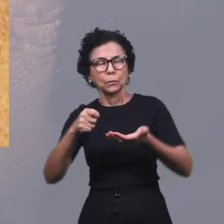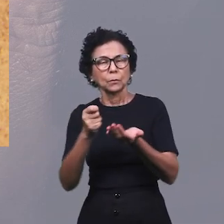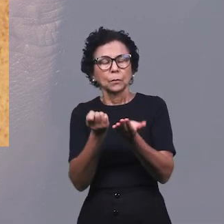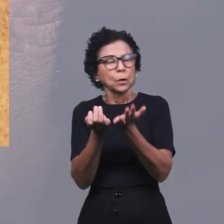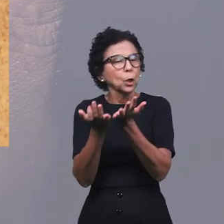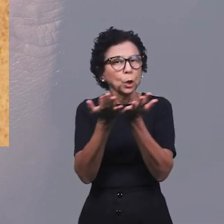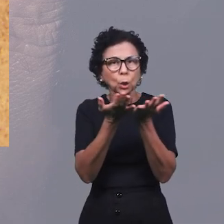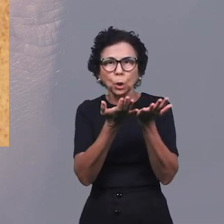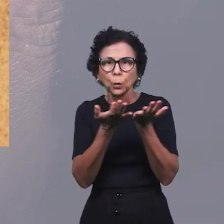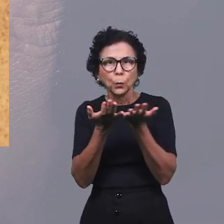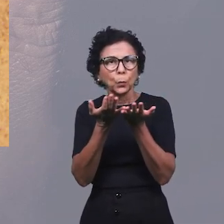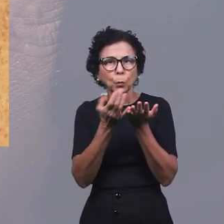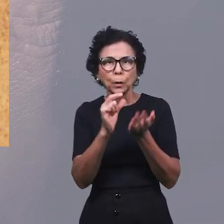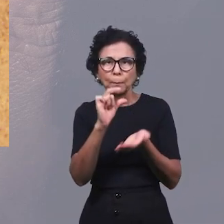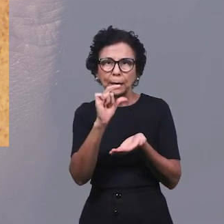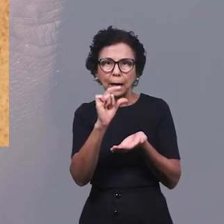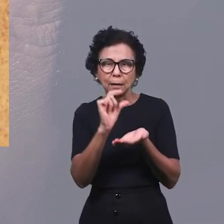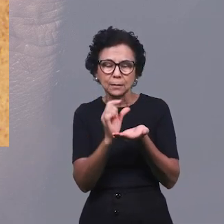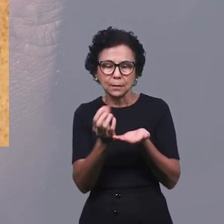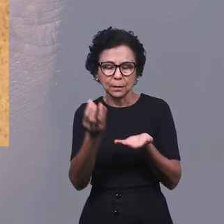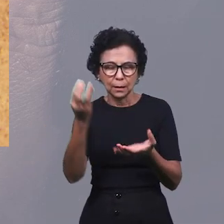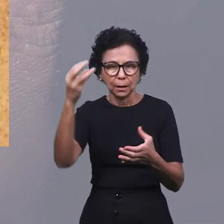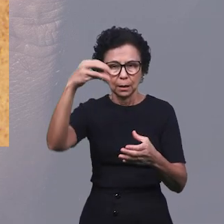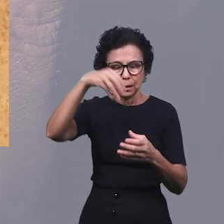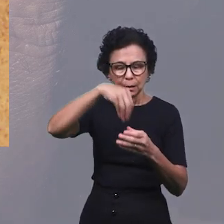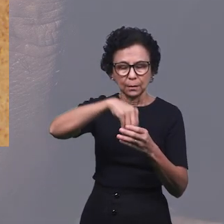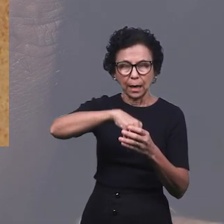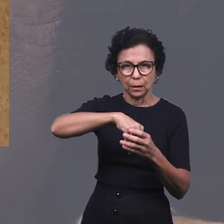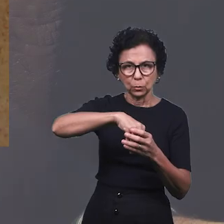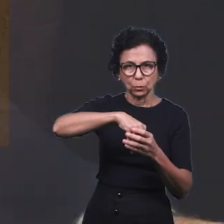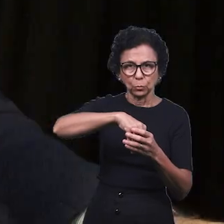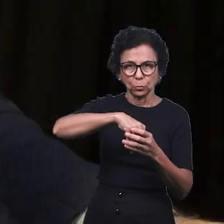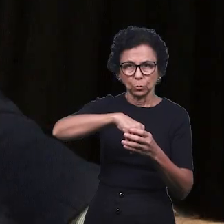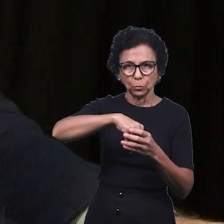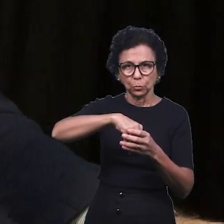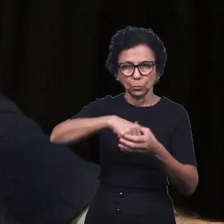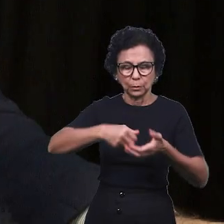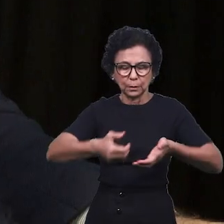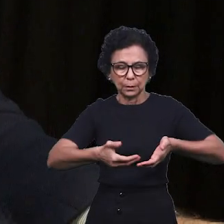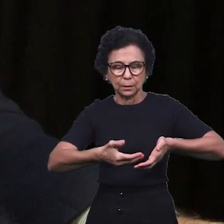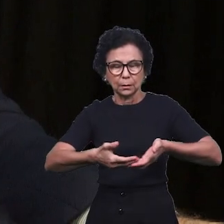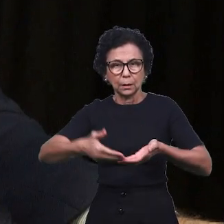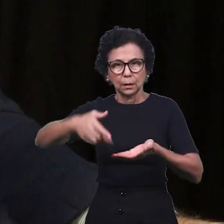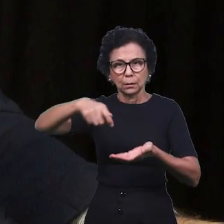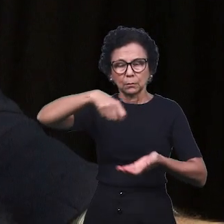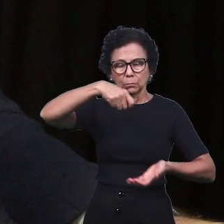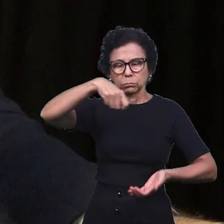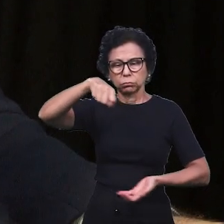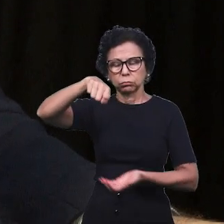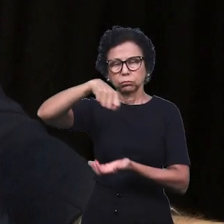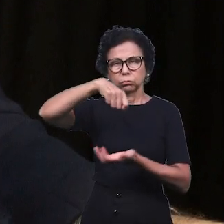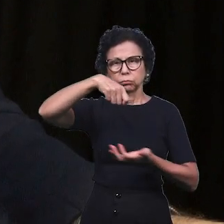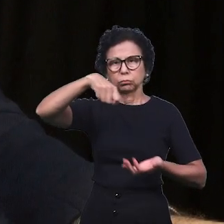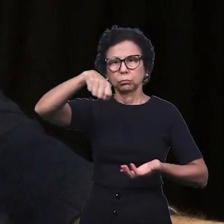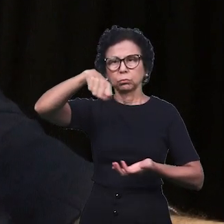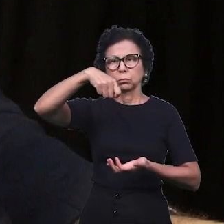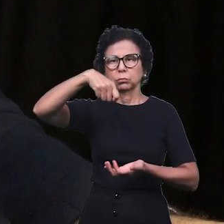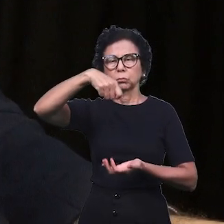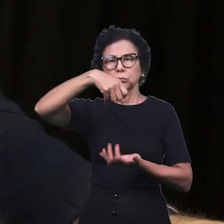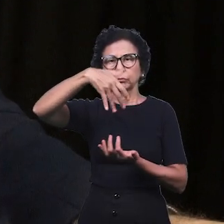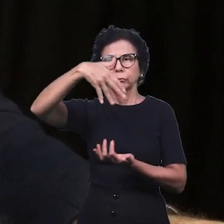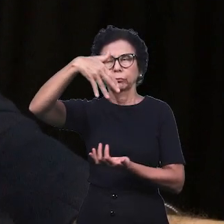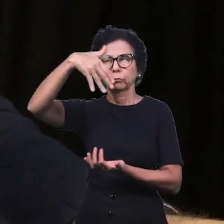entrasse com fogo no altar, e tinha que ser fogo do altar, na verdade, né? Necessário para quê?